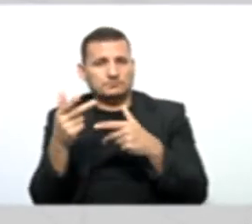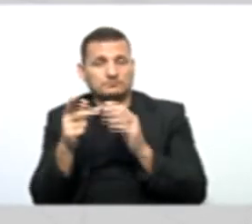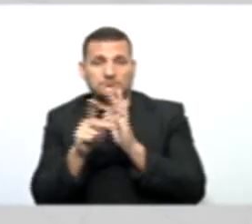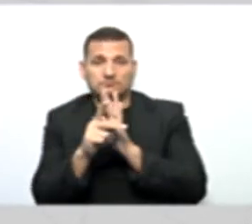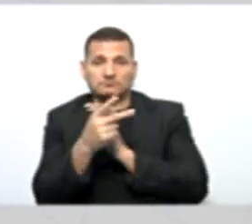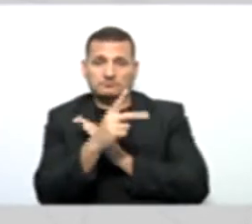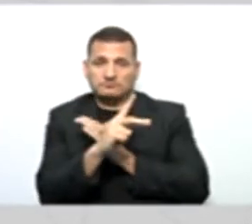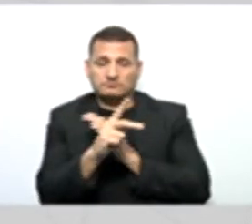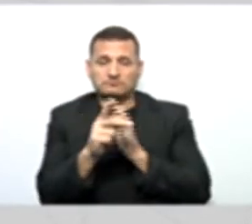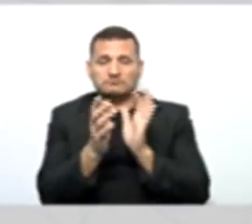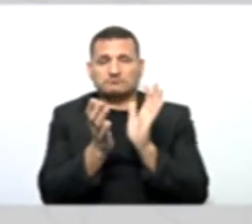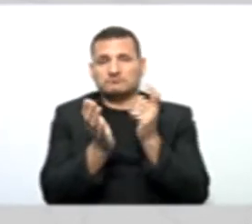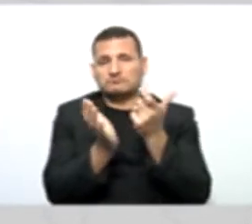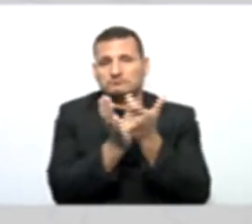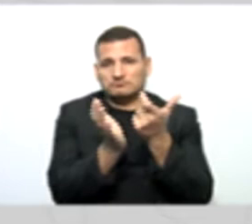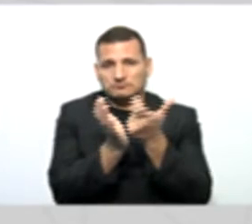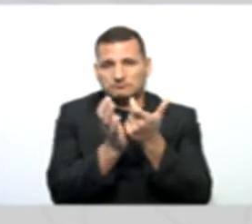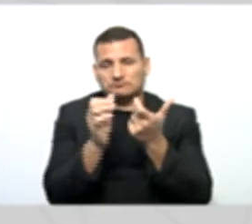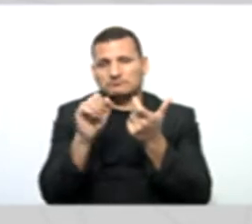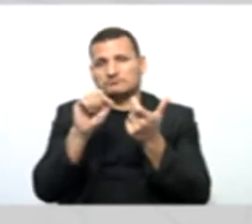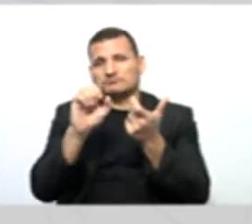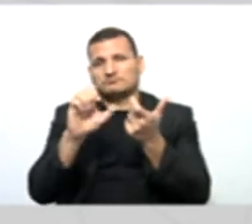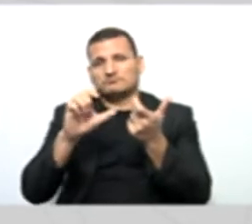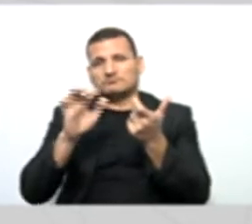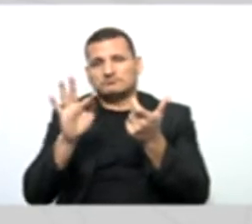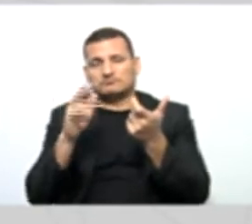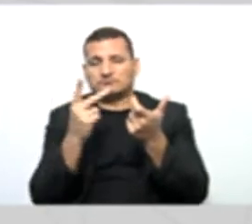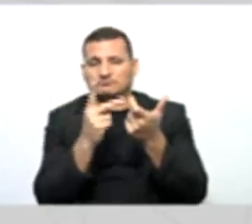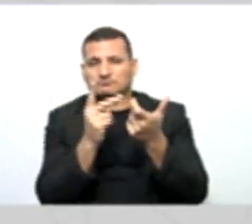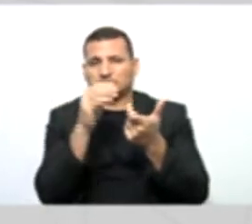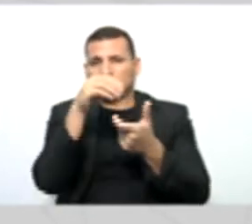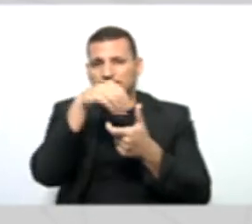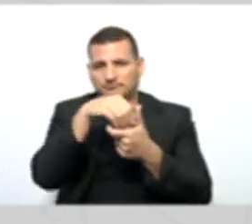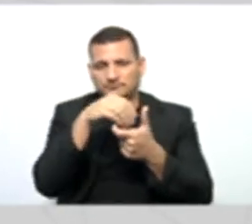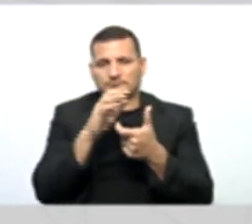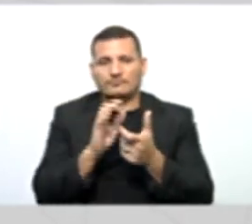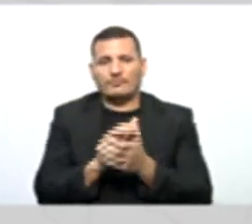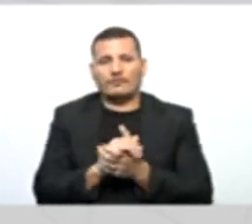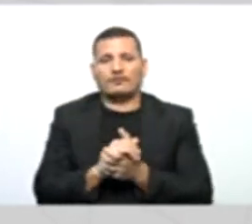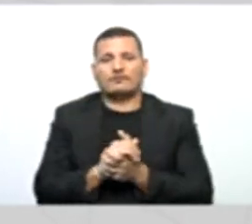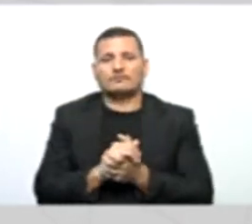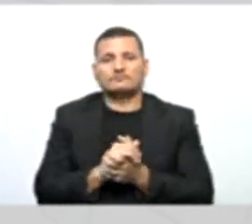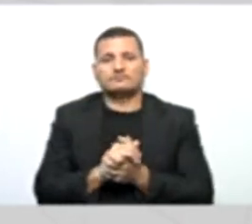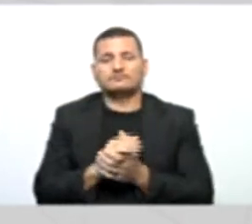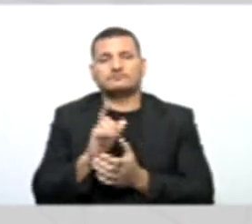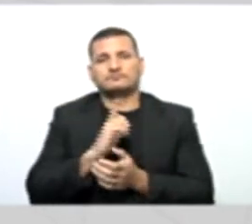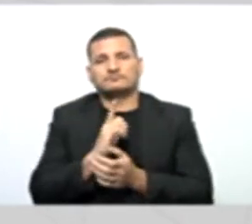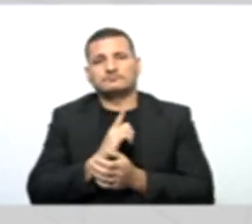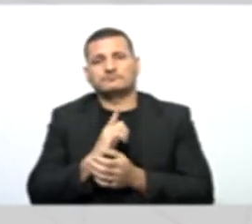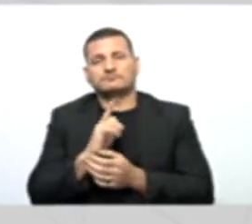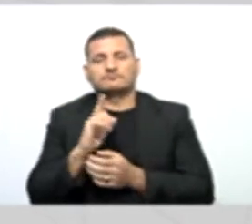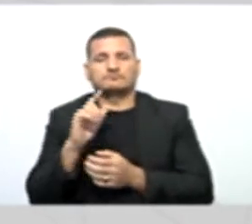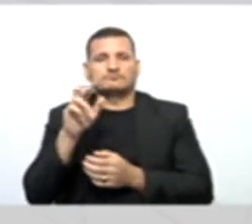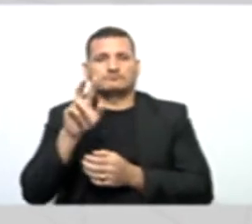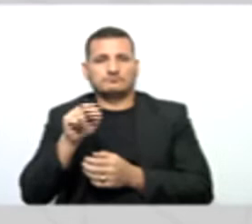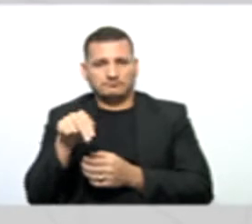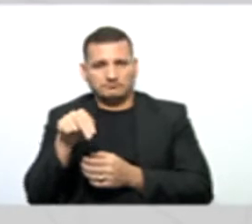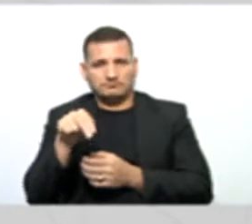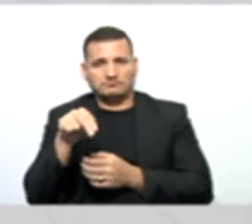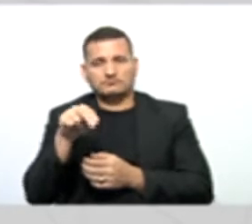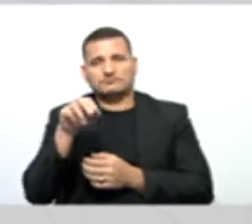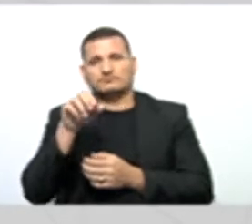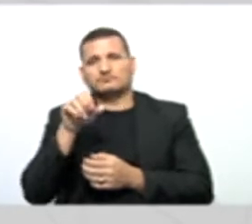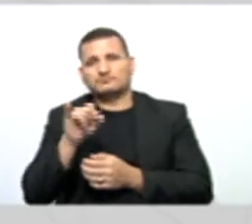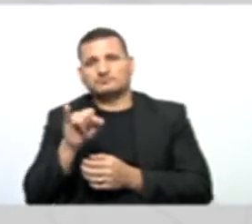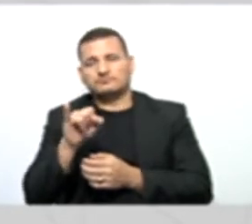classe. Self é dela mesma, ok? Aí nós temos aqui o parâmetro n e o parâmetro i. E nós vamos entender